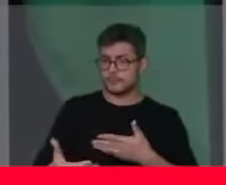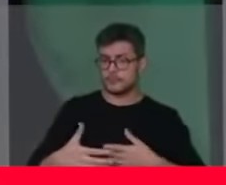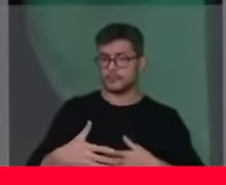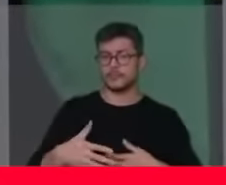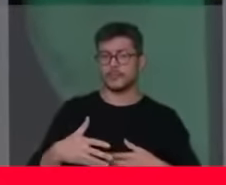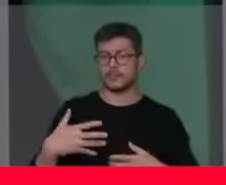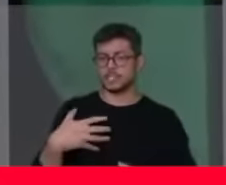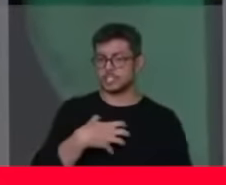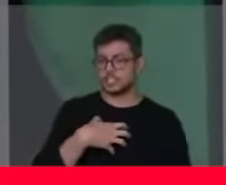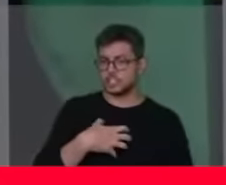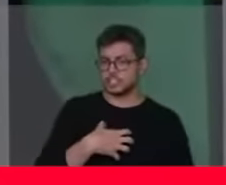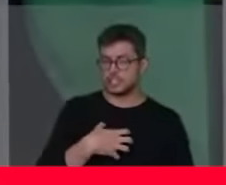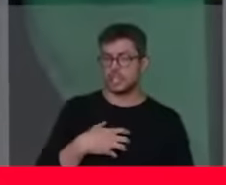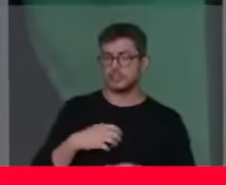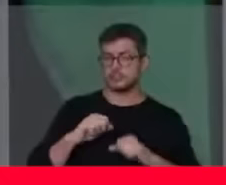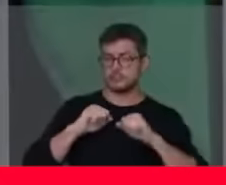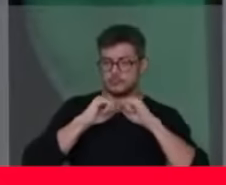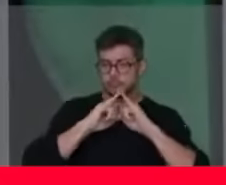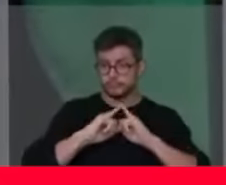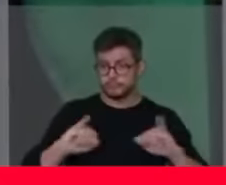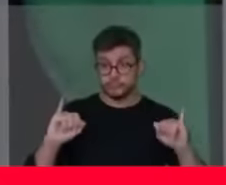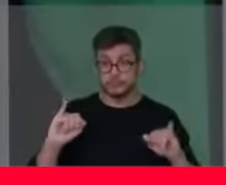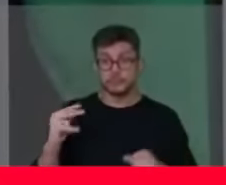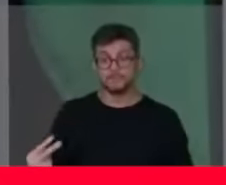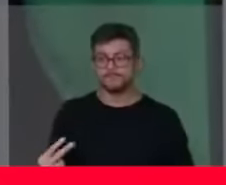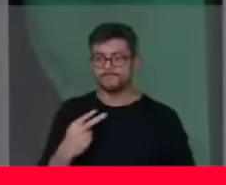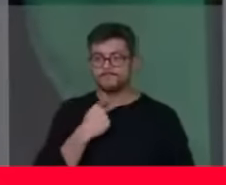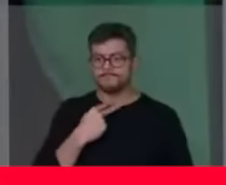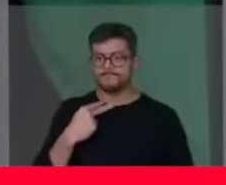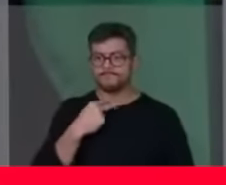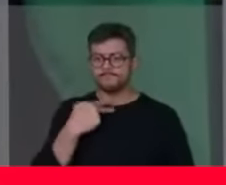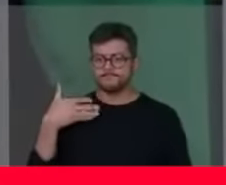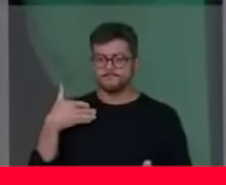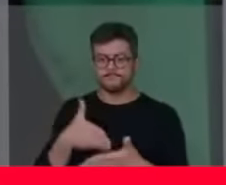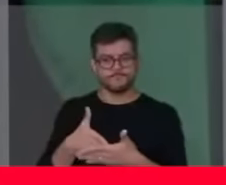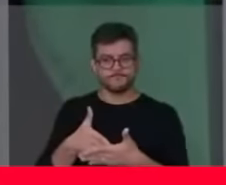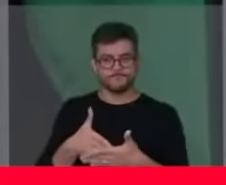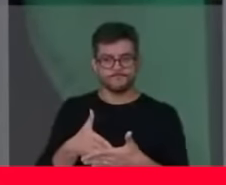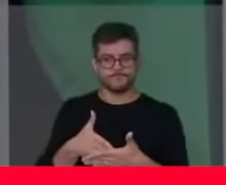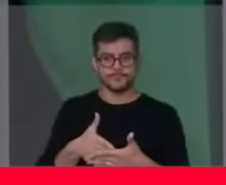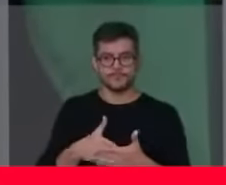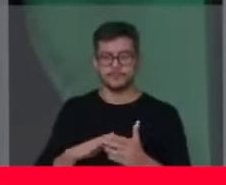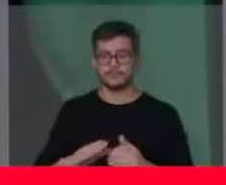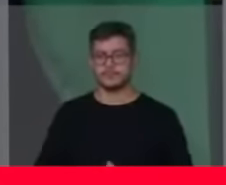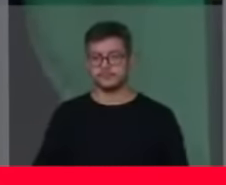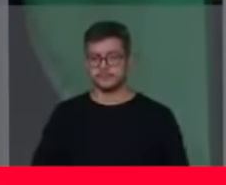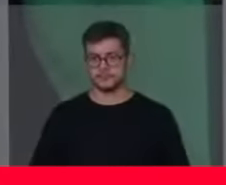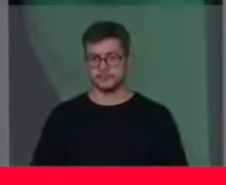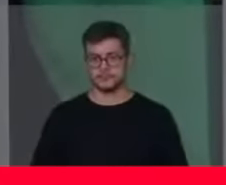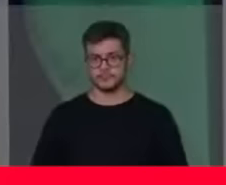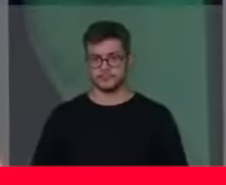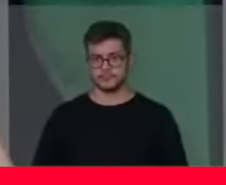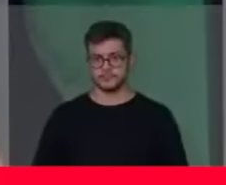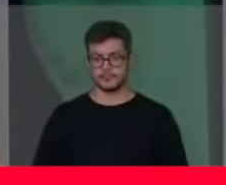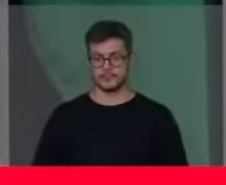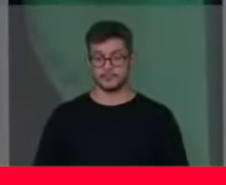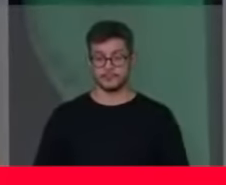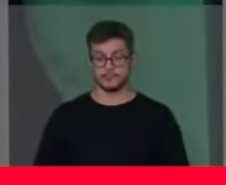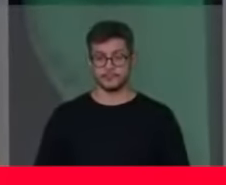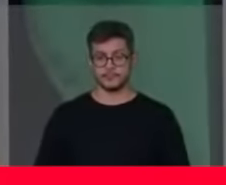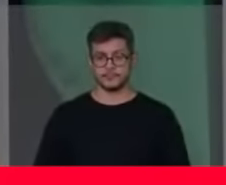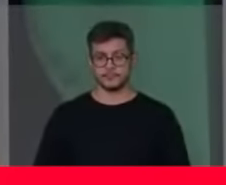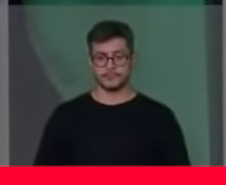processo ou veículo não sofrerão qualquer restrição. Observado o disposto dessa Constituição. A gente